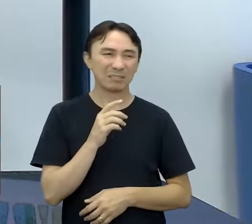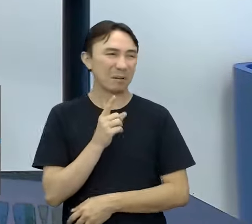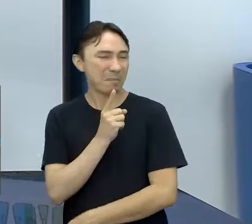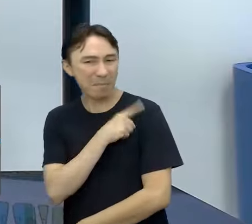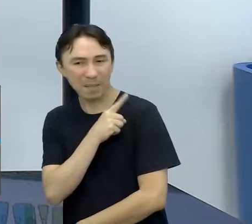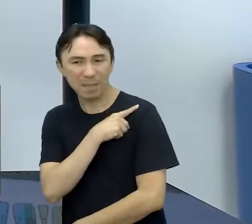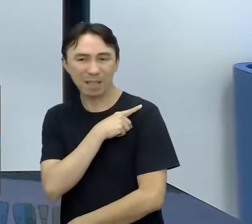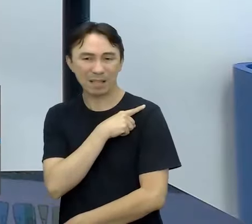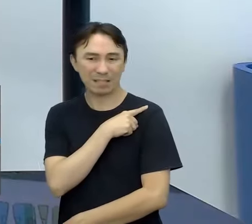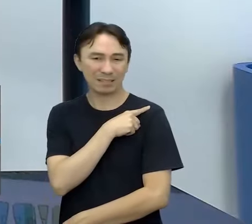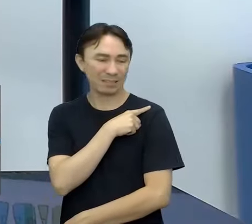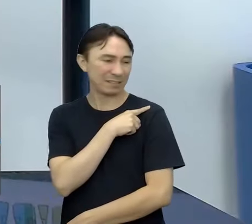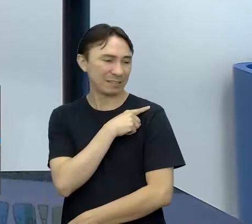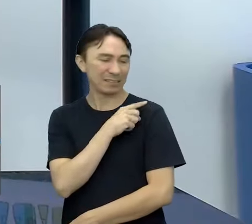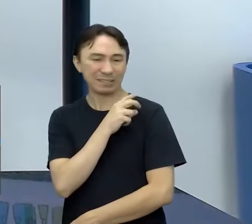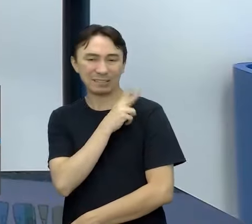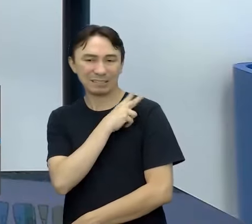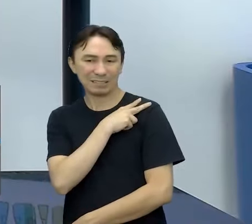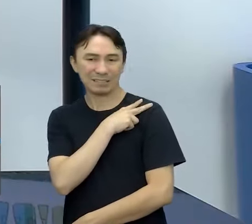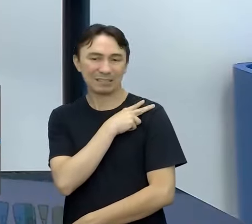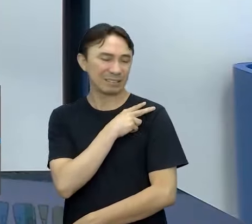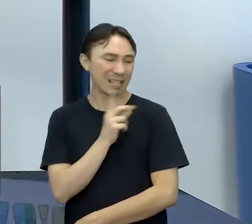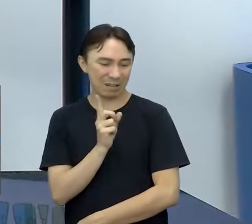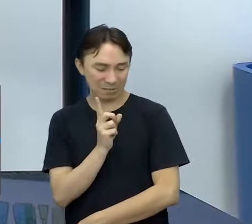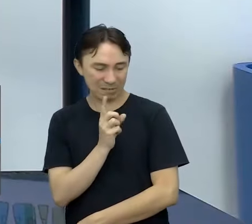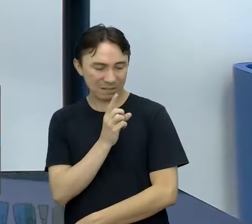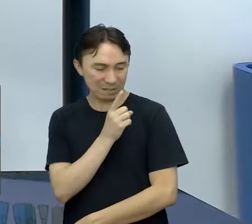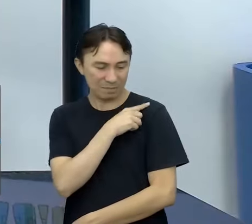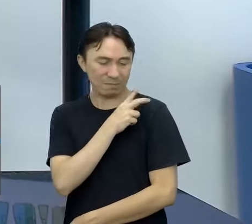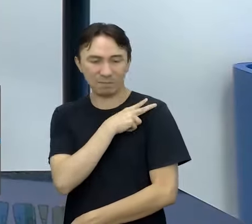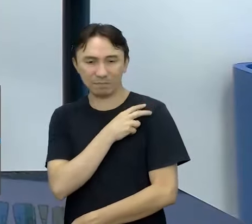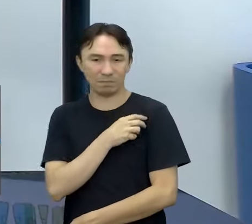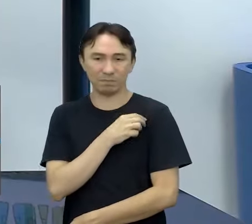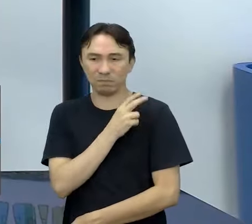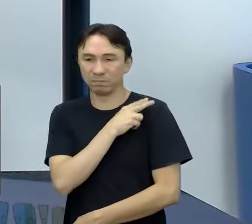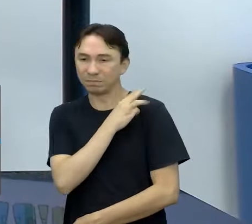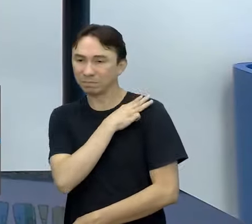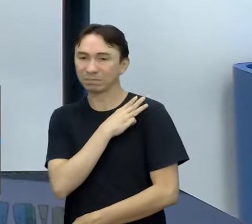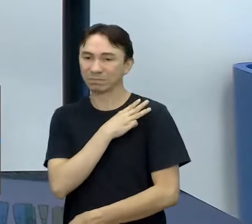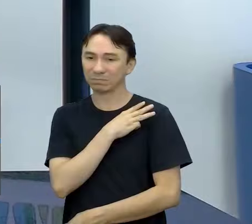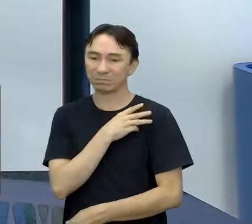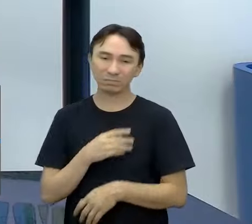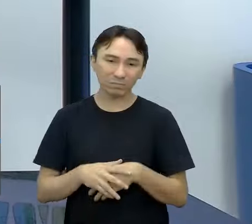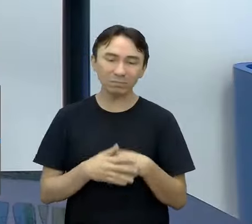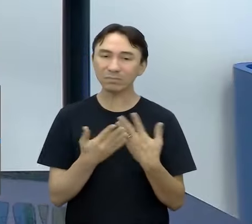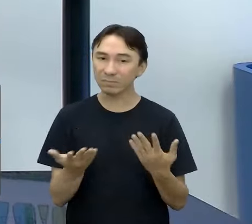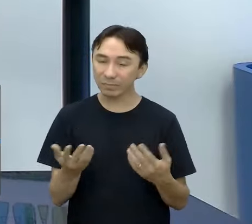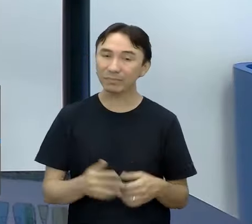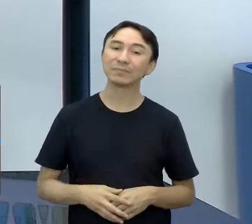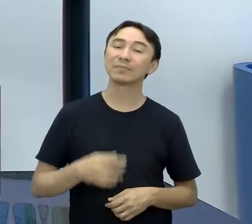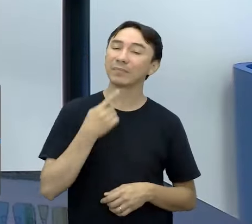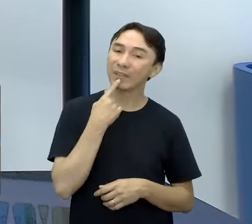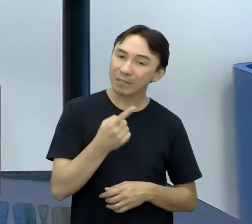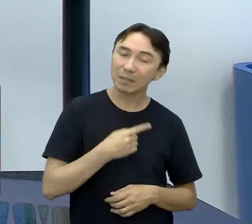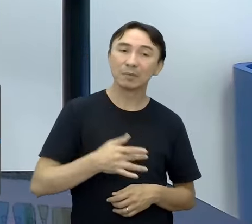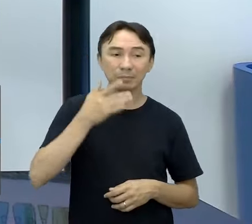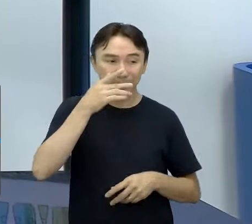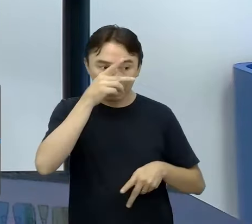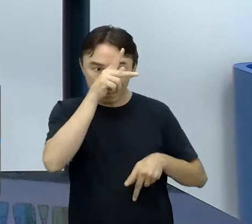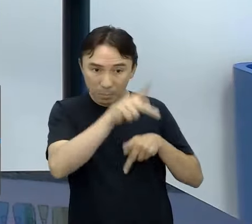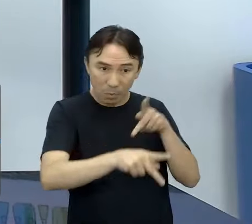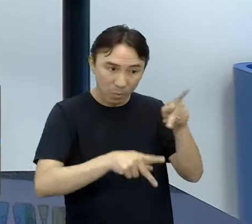série, segunda e terceira. Vou pegar só a primeira e segunda. Ou segunda e terceira. Sim, então sempre quando você falar em público-alvo, você tem que parar pra